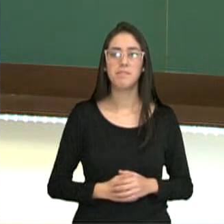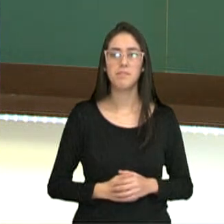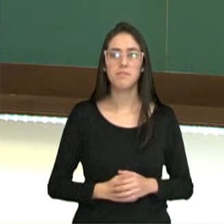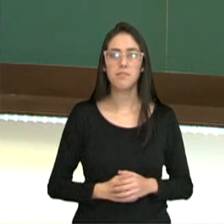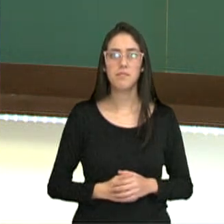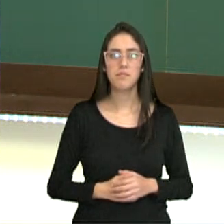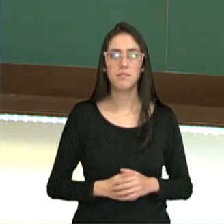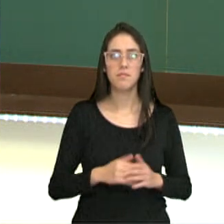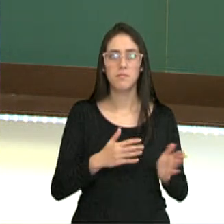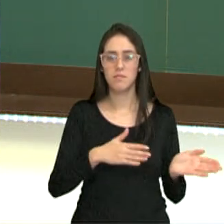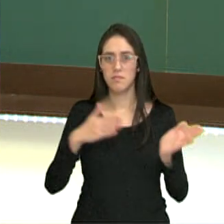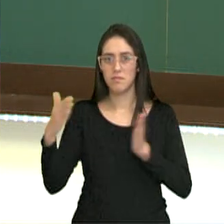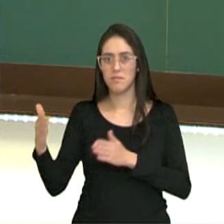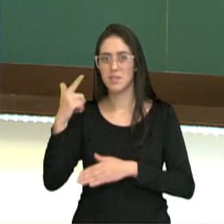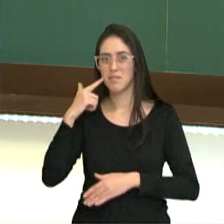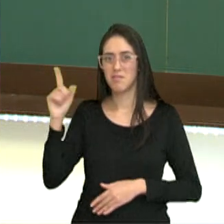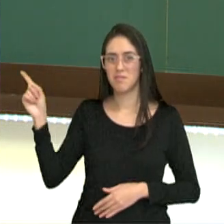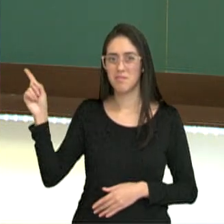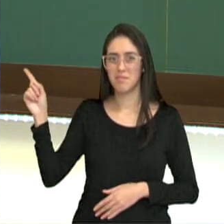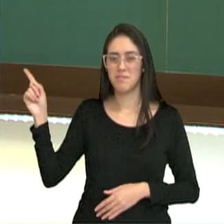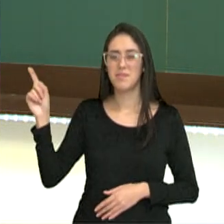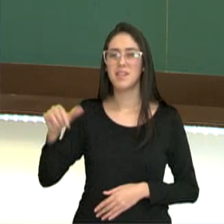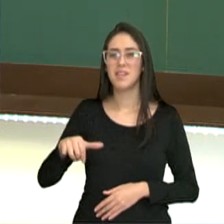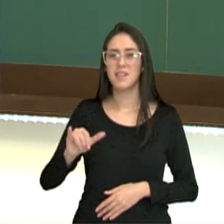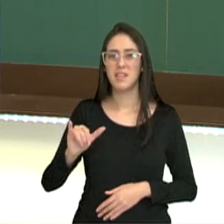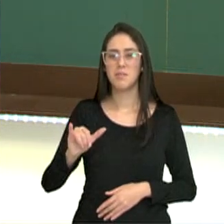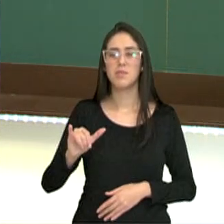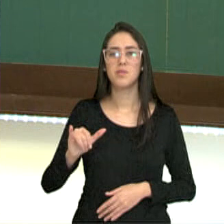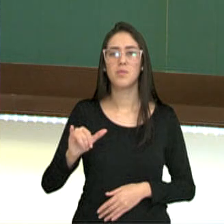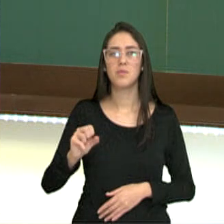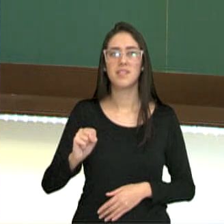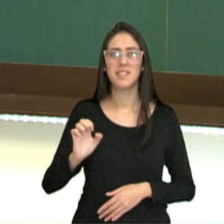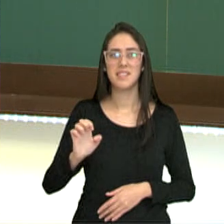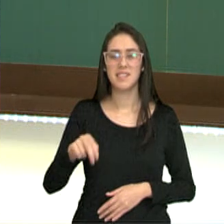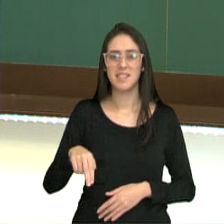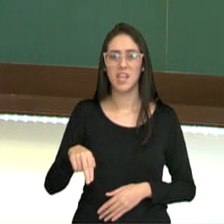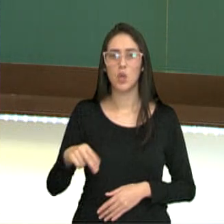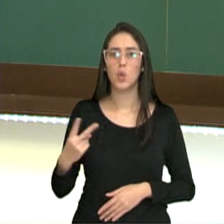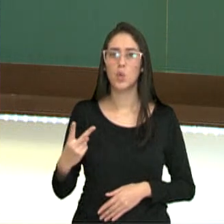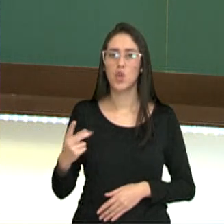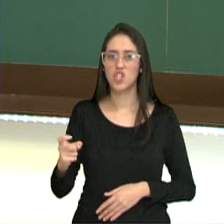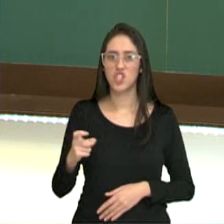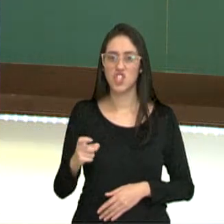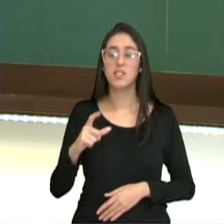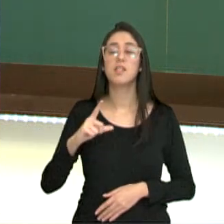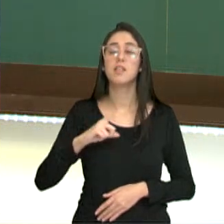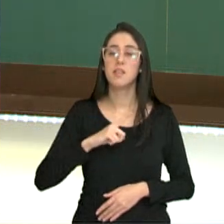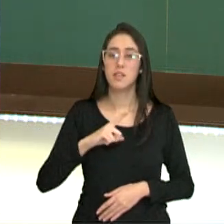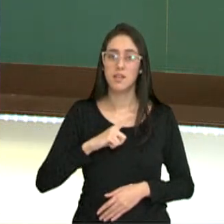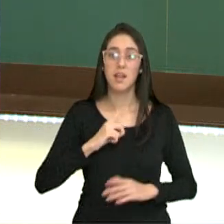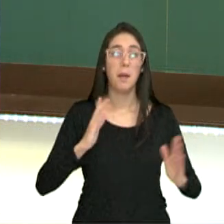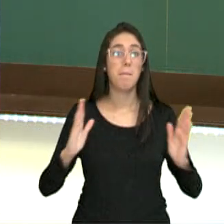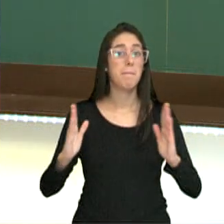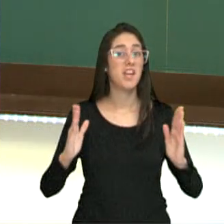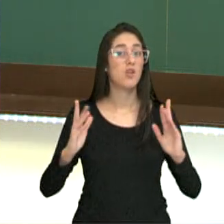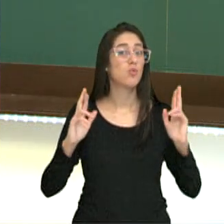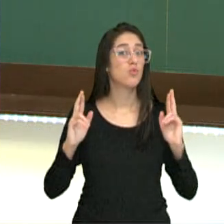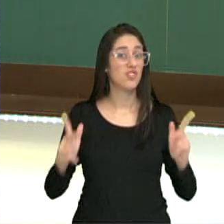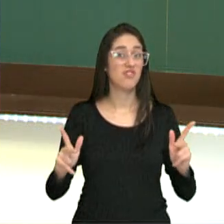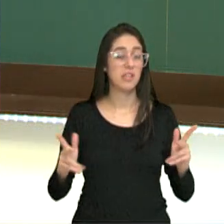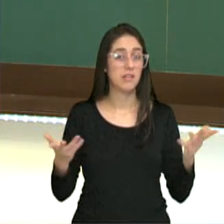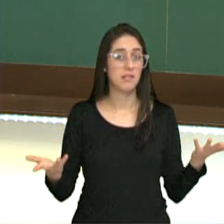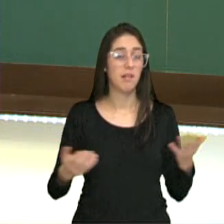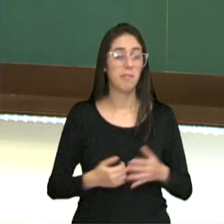na próxima aqui, que é y igual a seno de 2x, a gente já tem períodos diferenciados, tá?